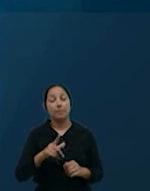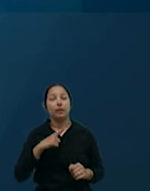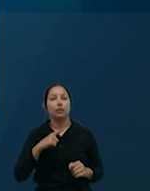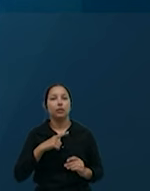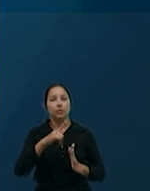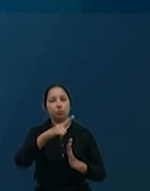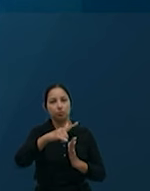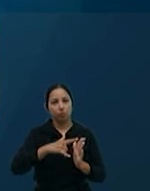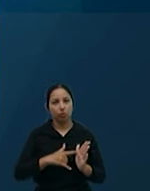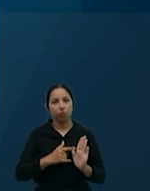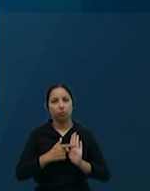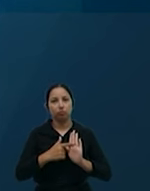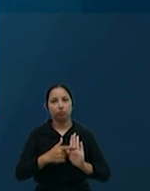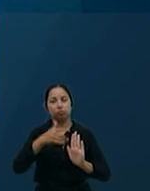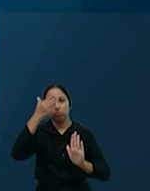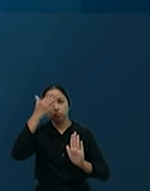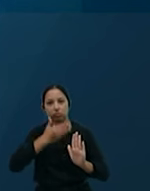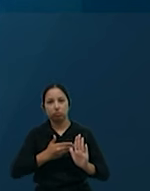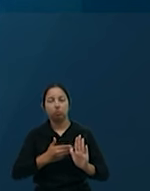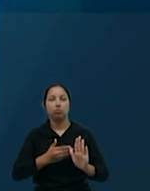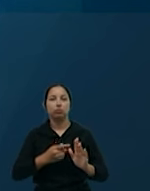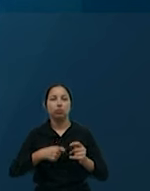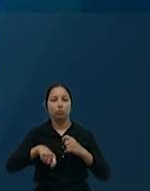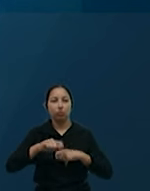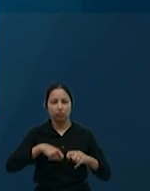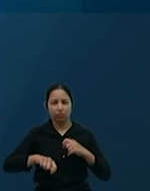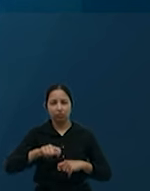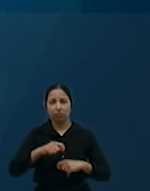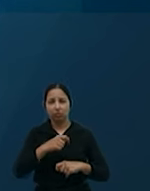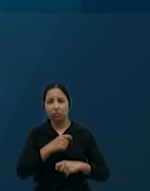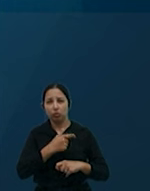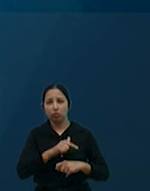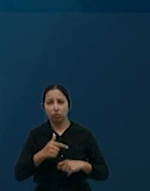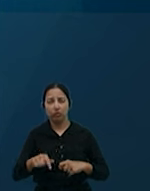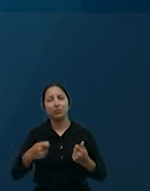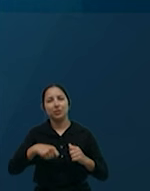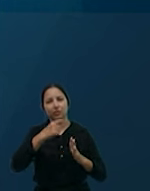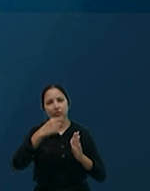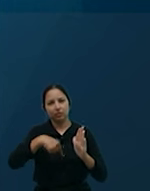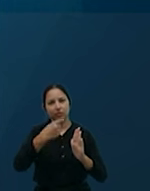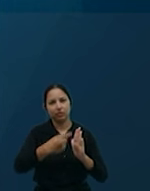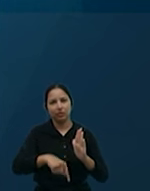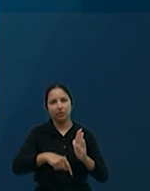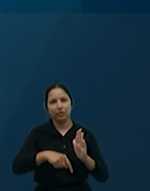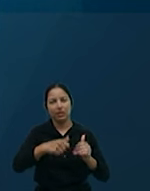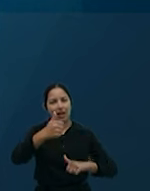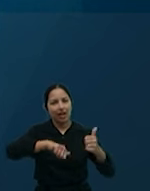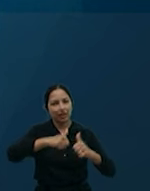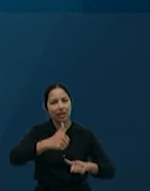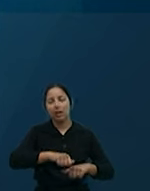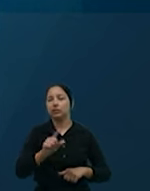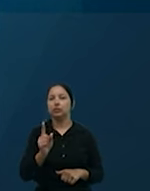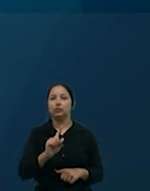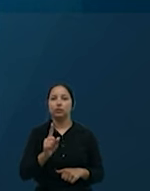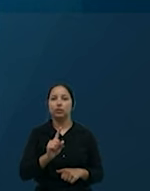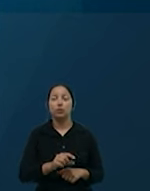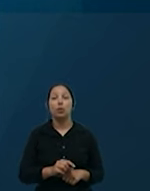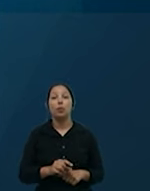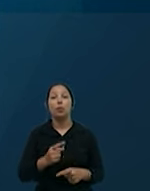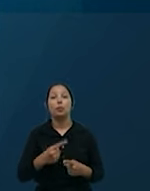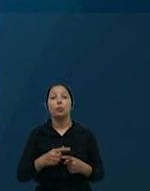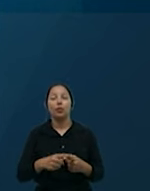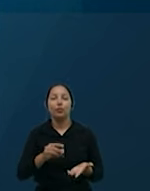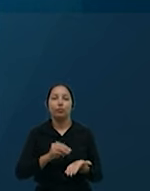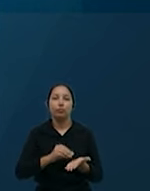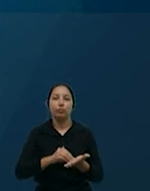ao crivo administrativo do INSS, deverá ser extinta sem análise do mérito por ausência de interesse de agir nos termos do